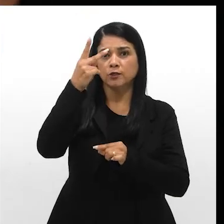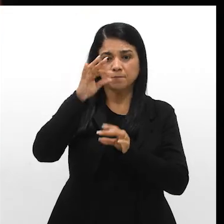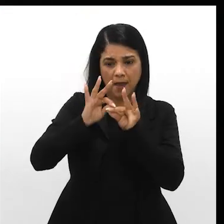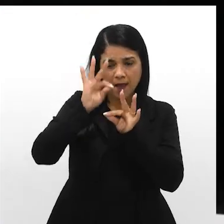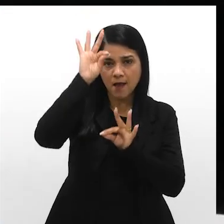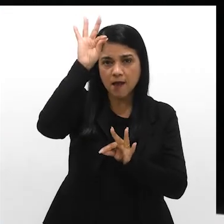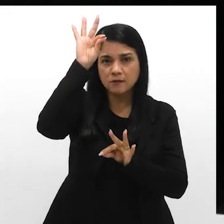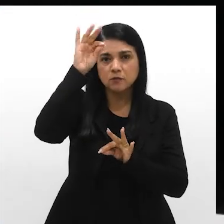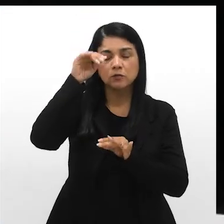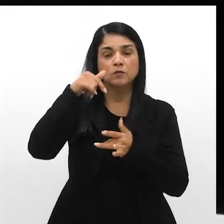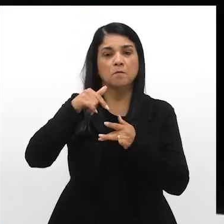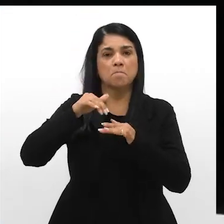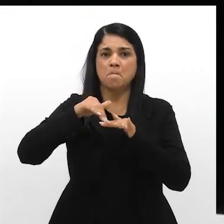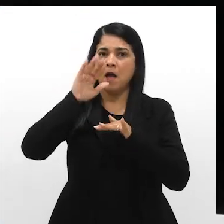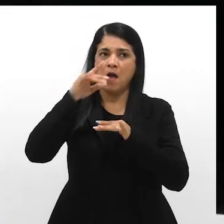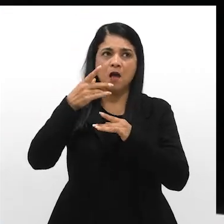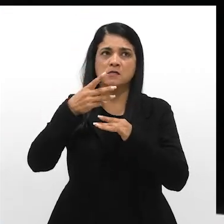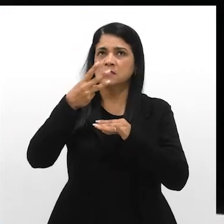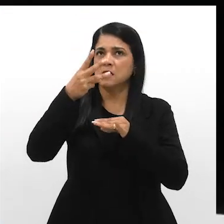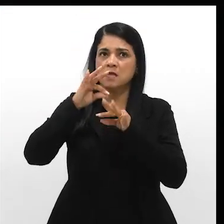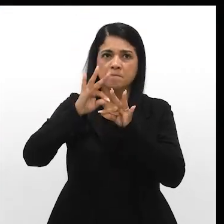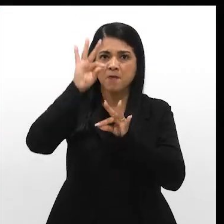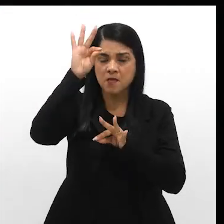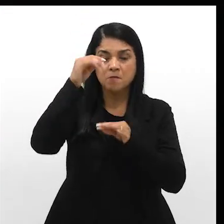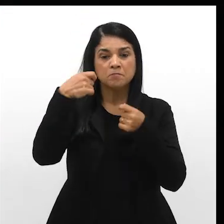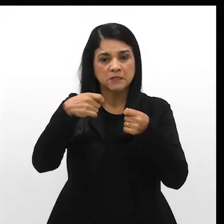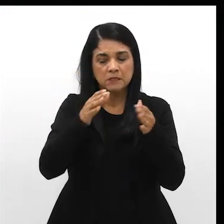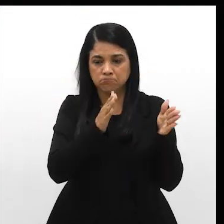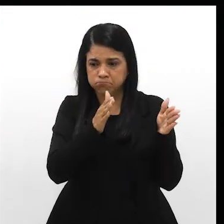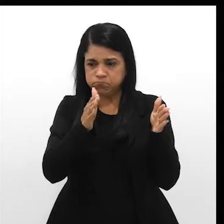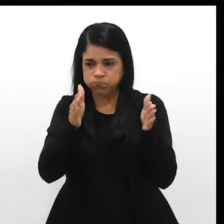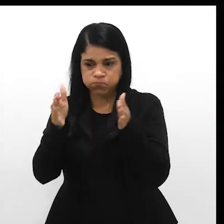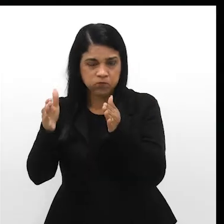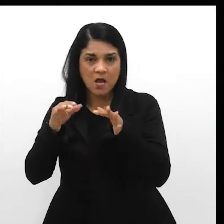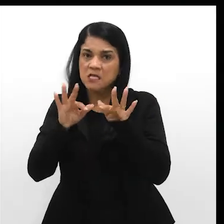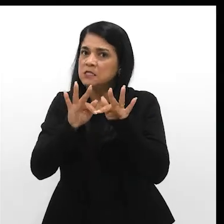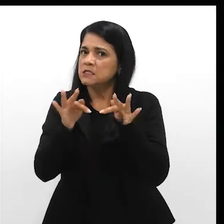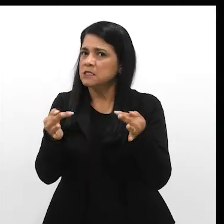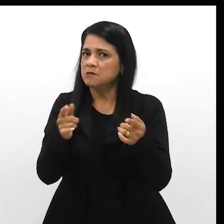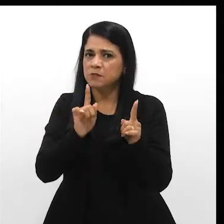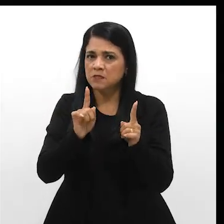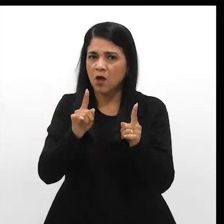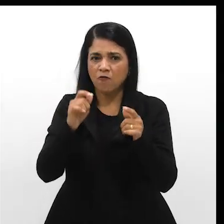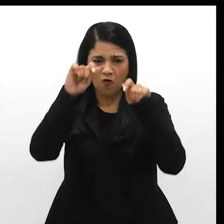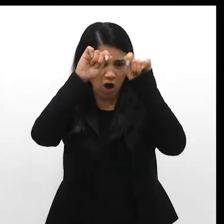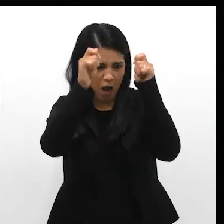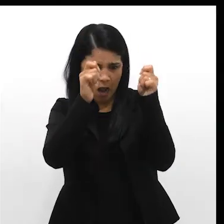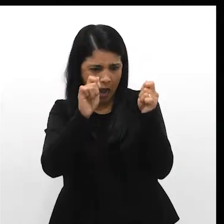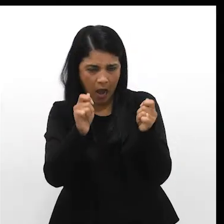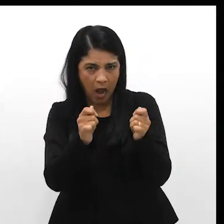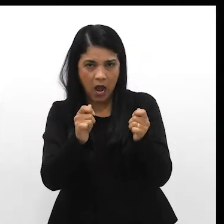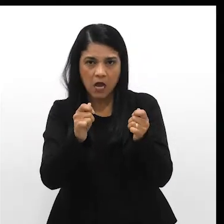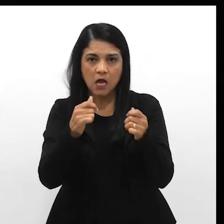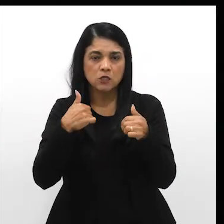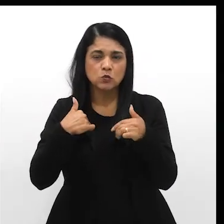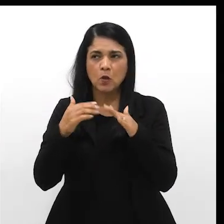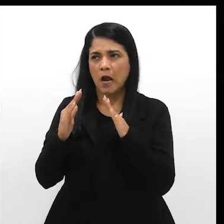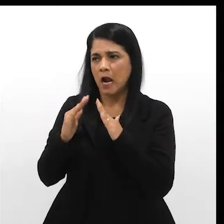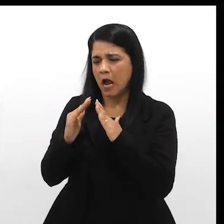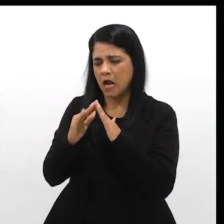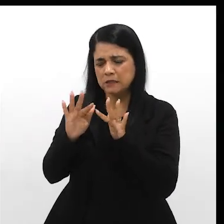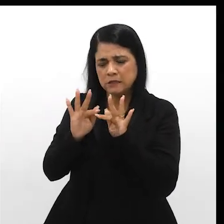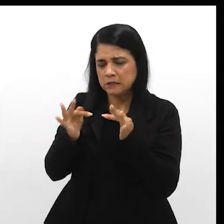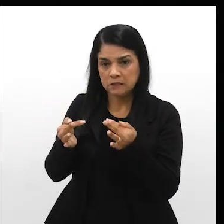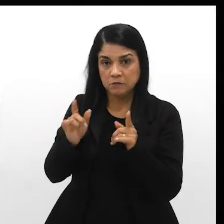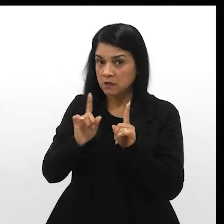de altura, até mais, né? Então você tem que fazer todo o deslocamento disso. Não é uma coisa tão simples, ah, eu vou esculpir como se estivesse na